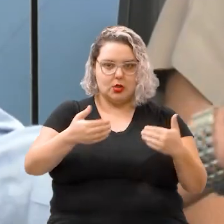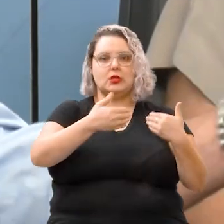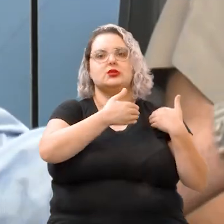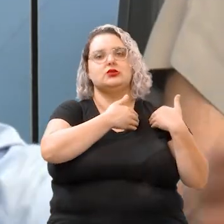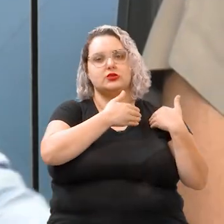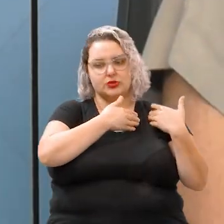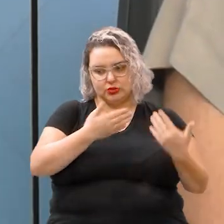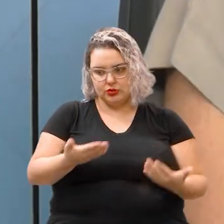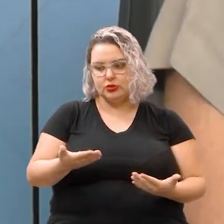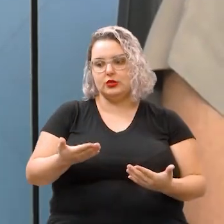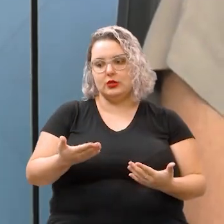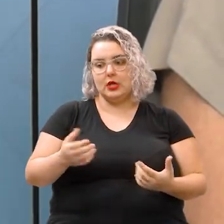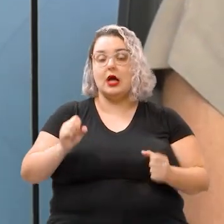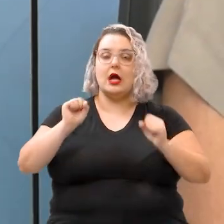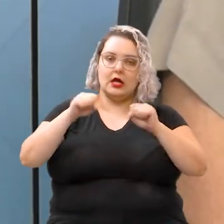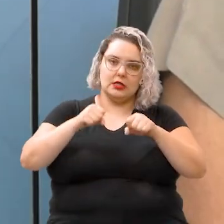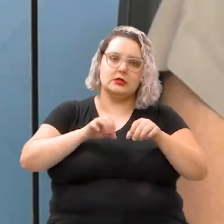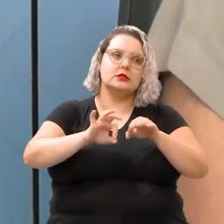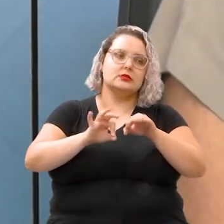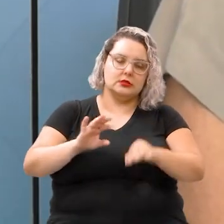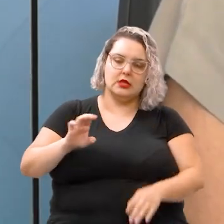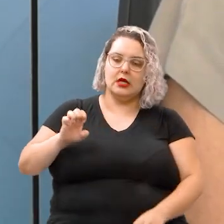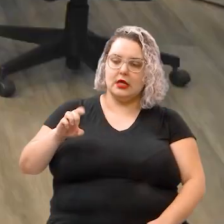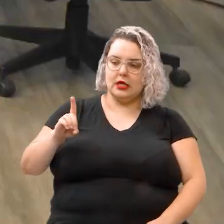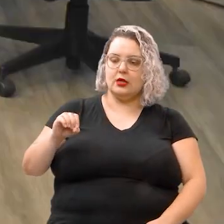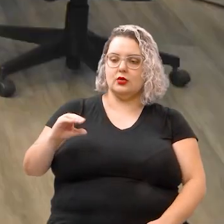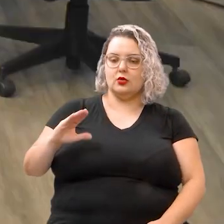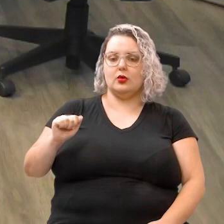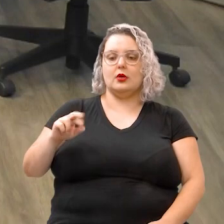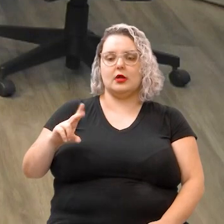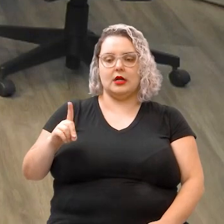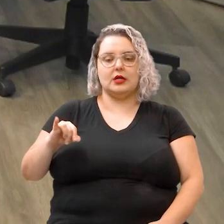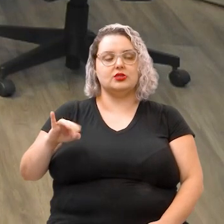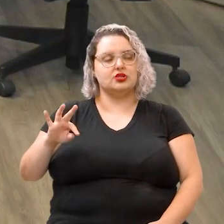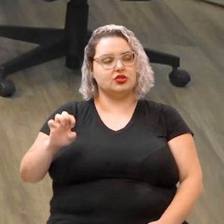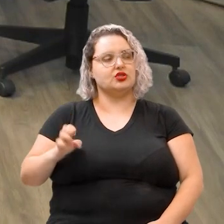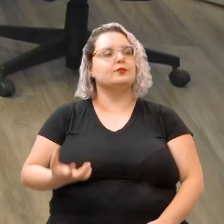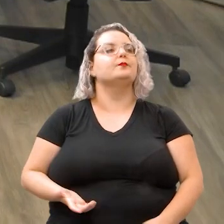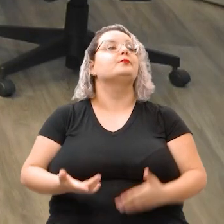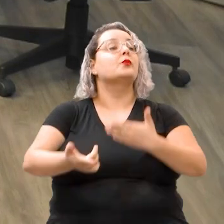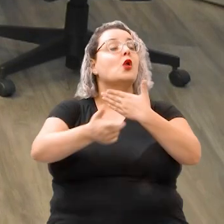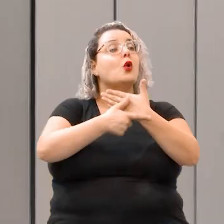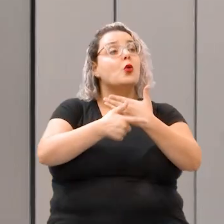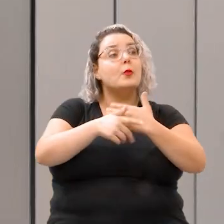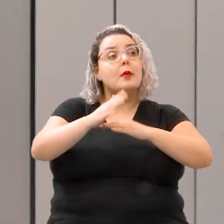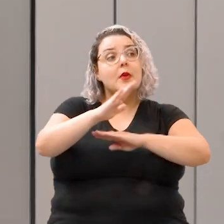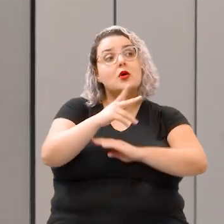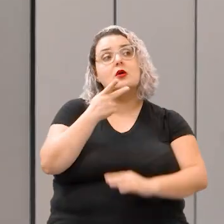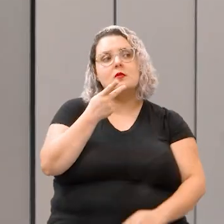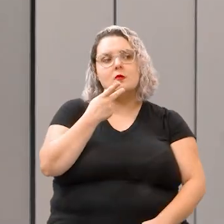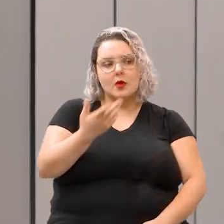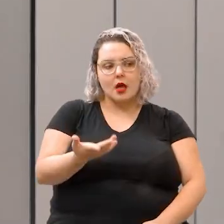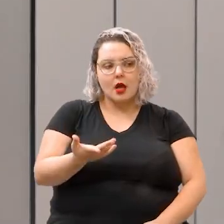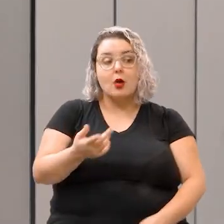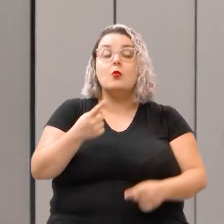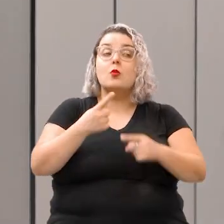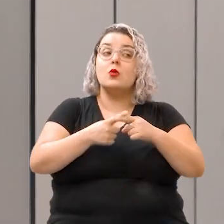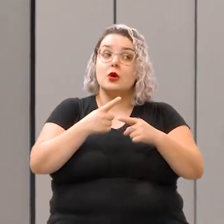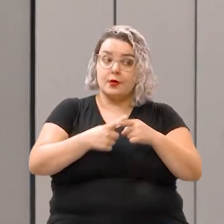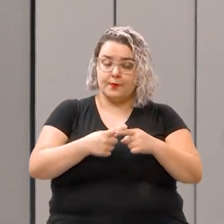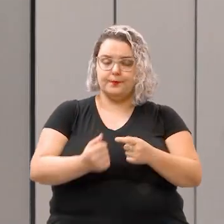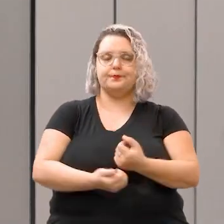ou corresponsável por aí sim, quadro de endocardite. A gente vai falar um pouquinho agora do papel da Câmara, porque,